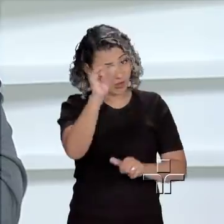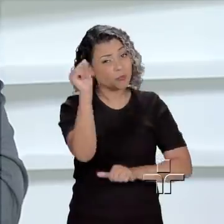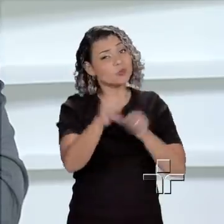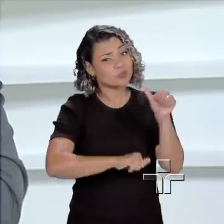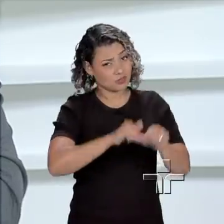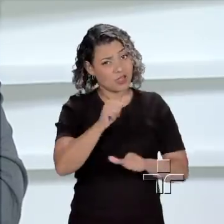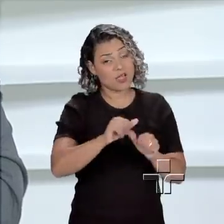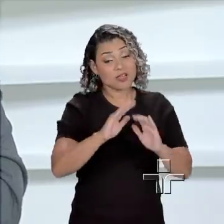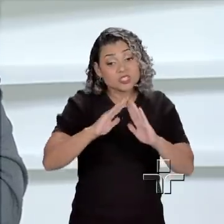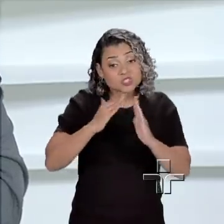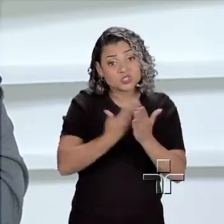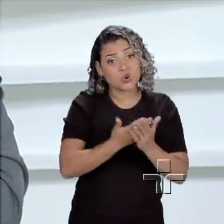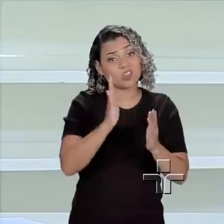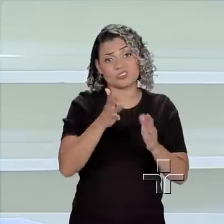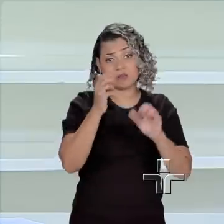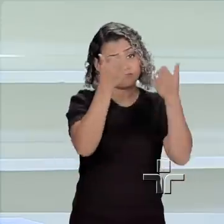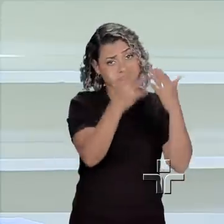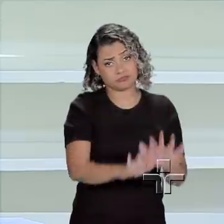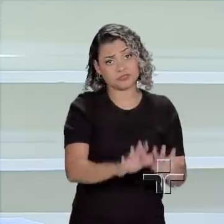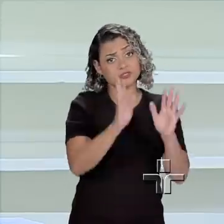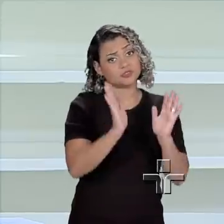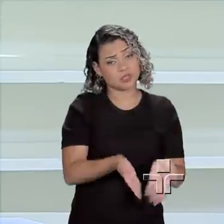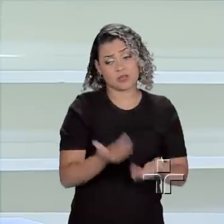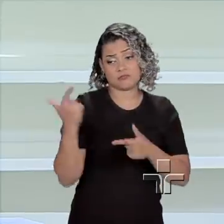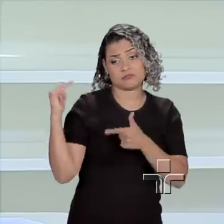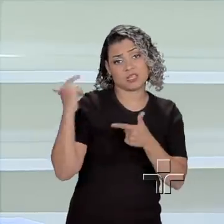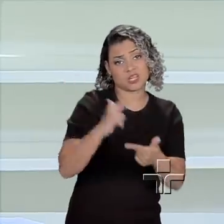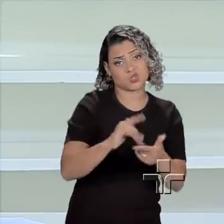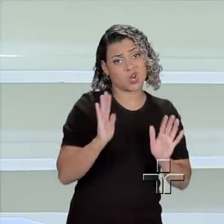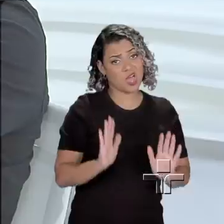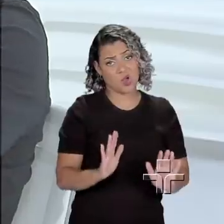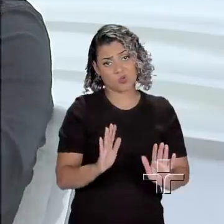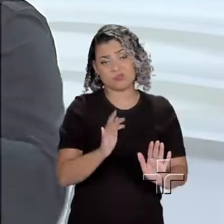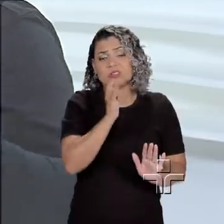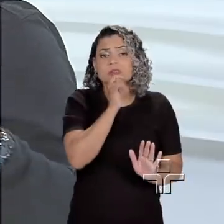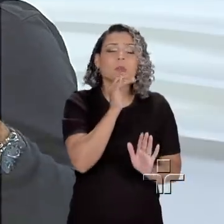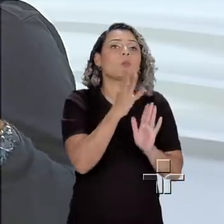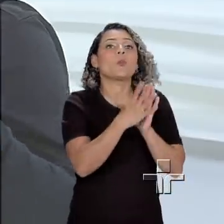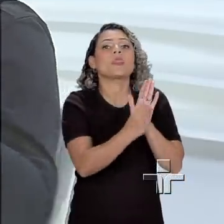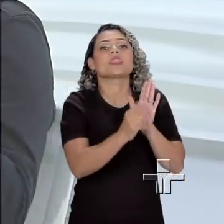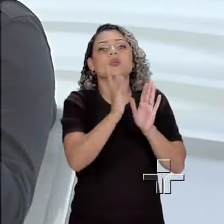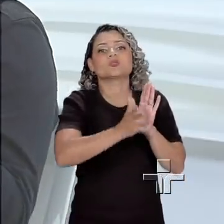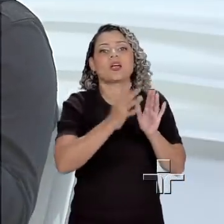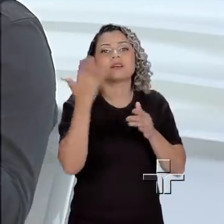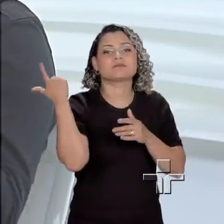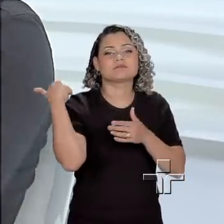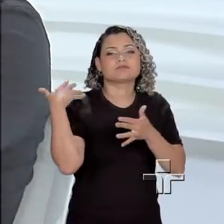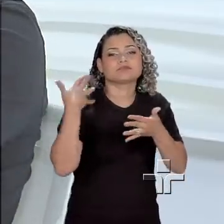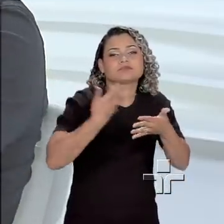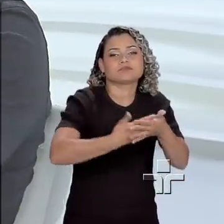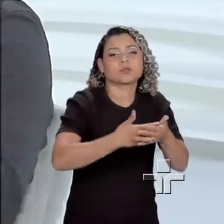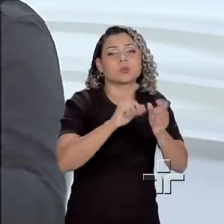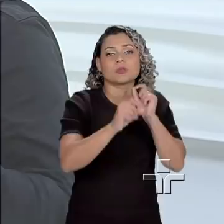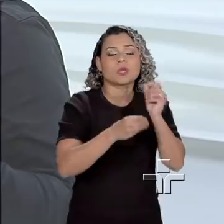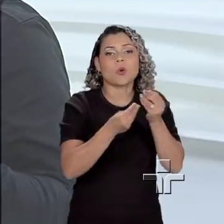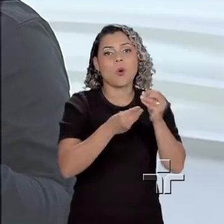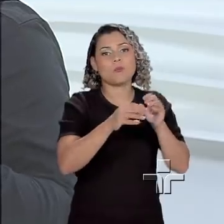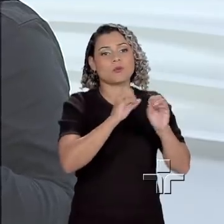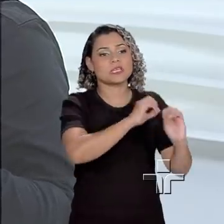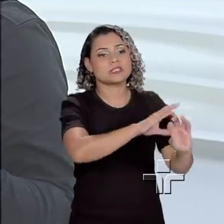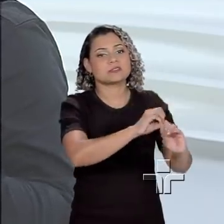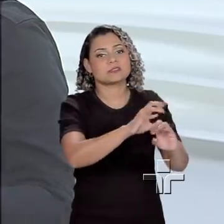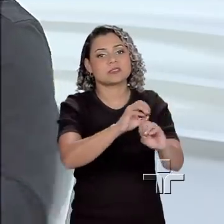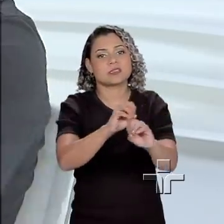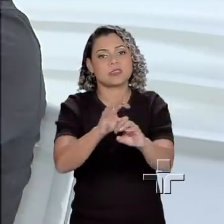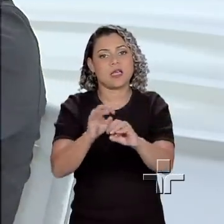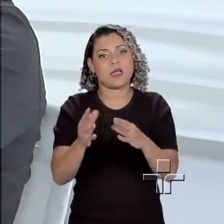sala de aula ela faliu há muito tempo. O modelo de produção de, vamos dizer, de formados, né? Não é